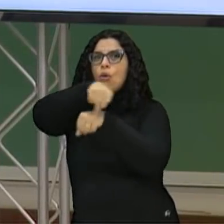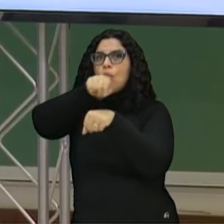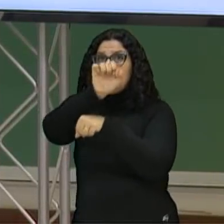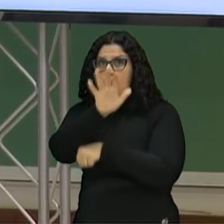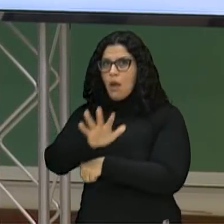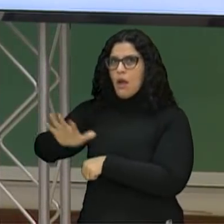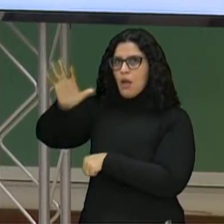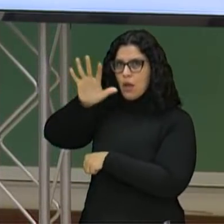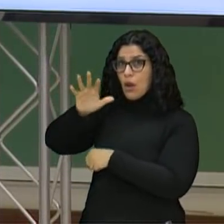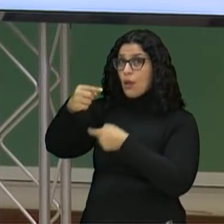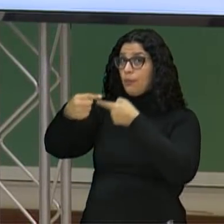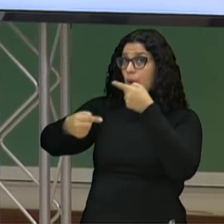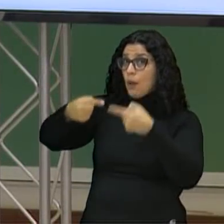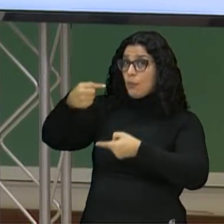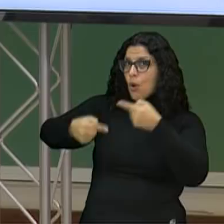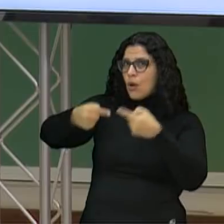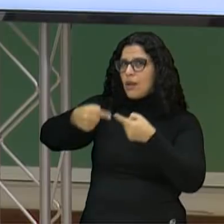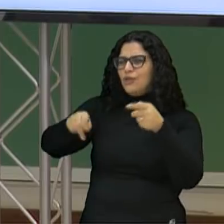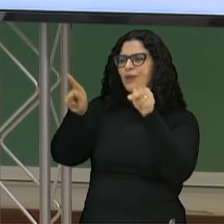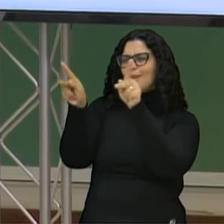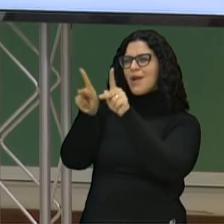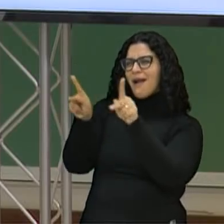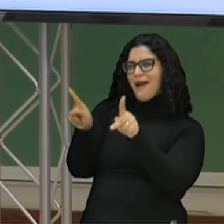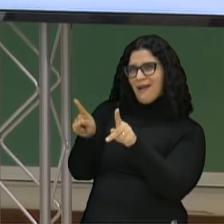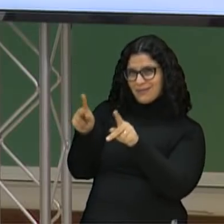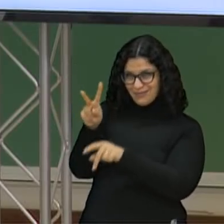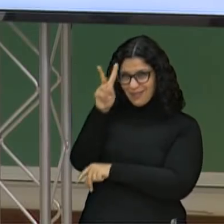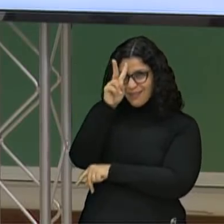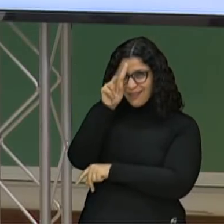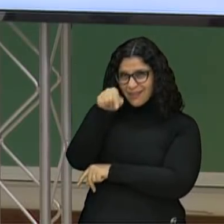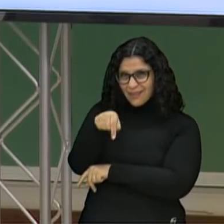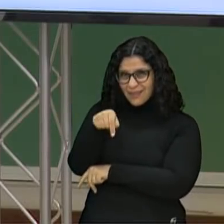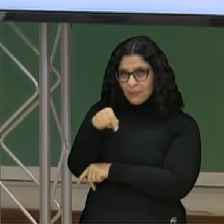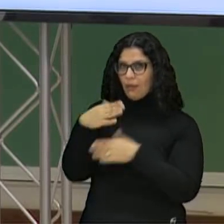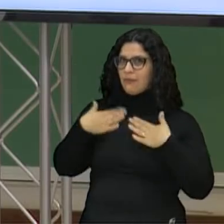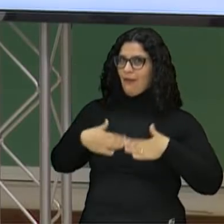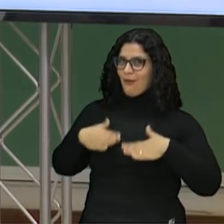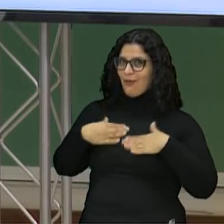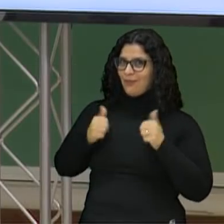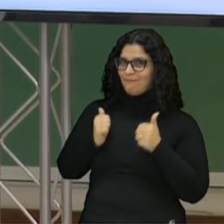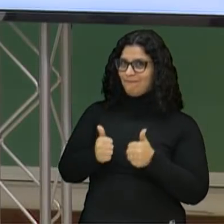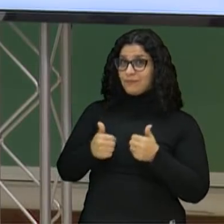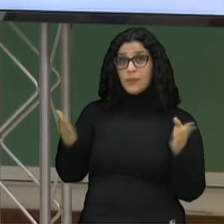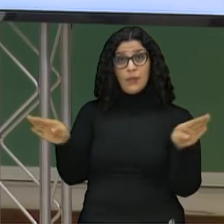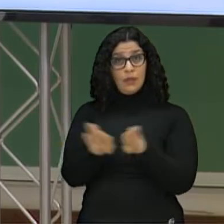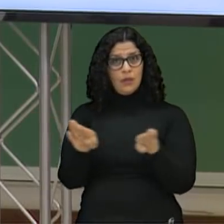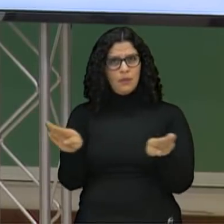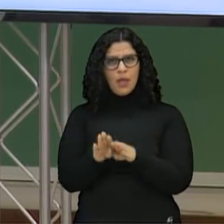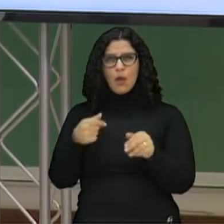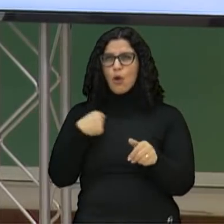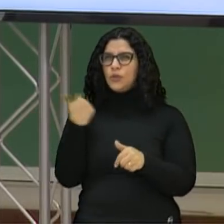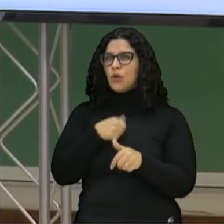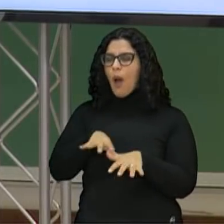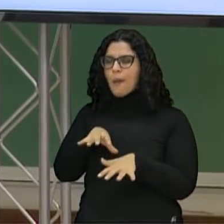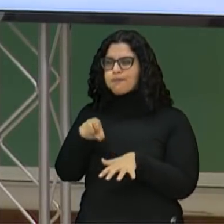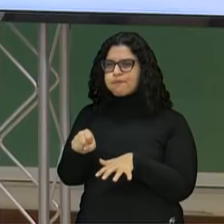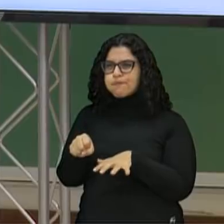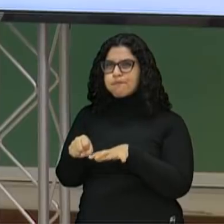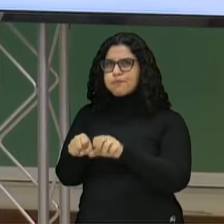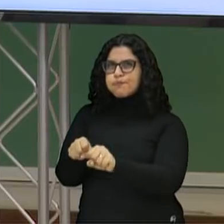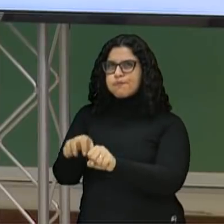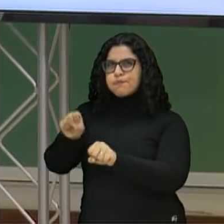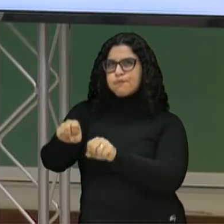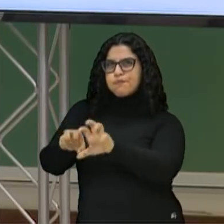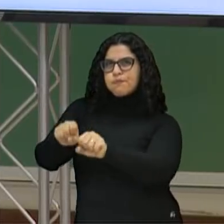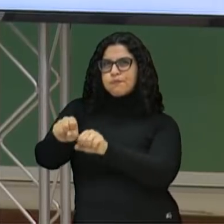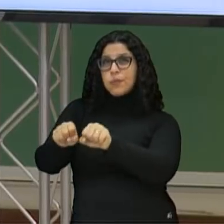europeus, política de apaziguamento, lembra? Tranquilidade? Para poder expandir o território